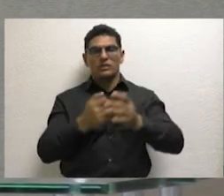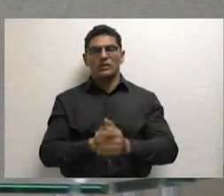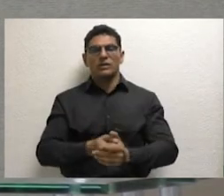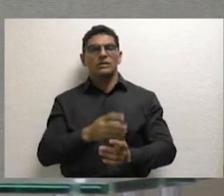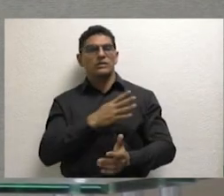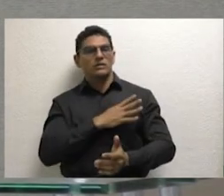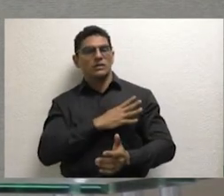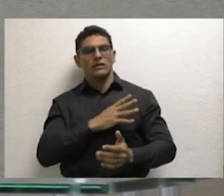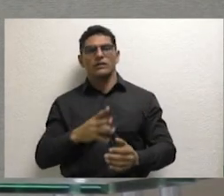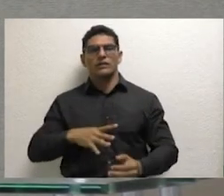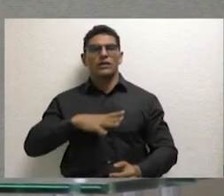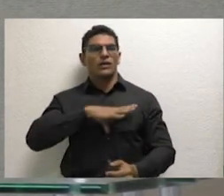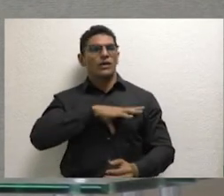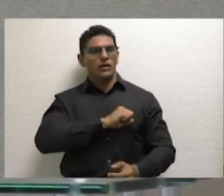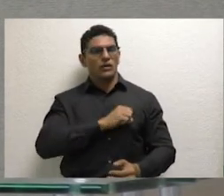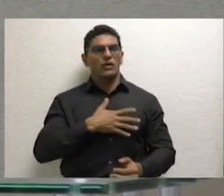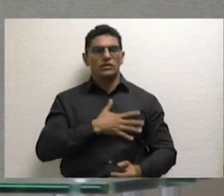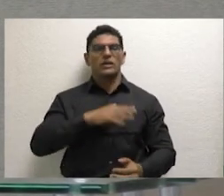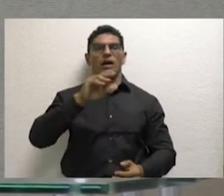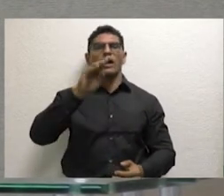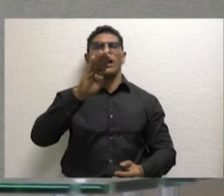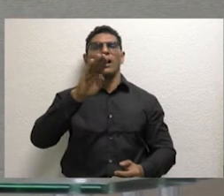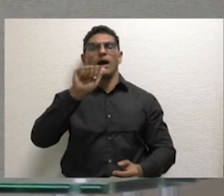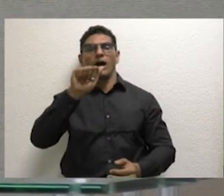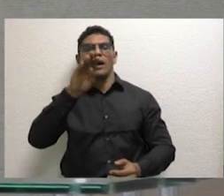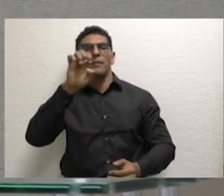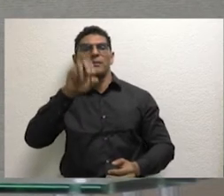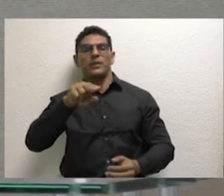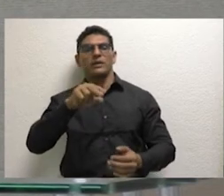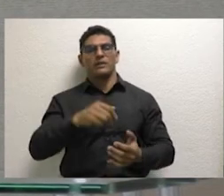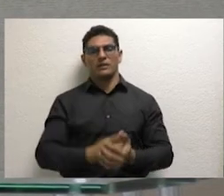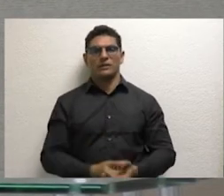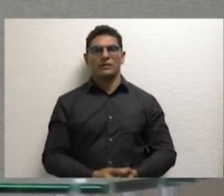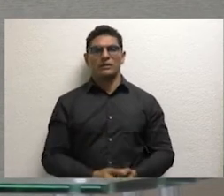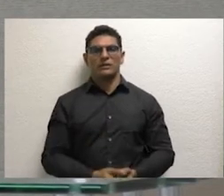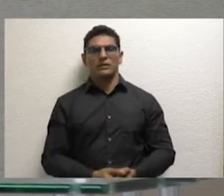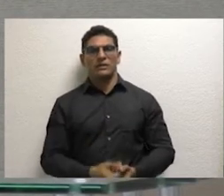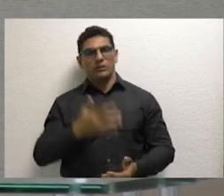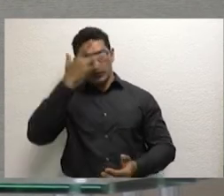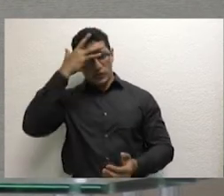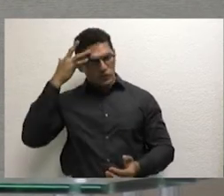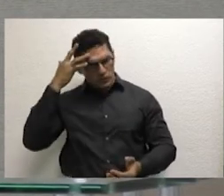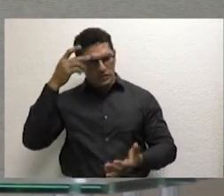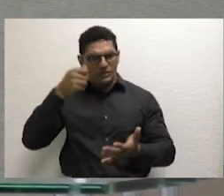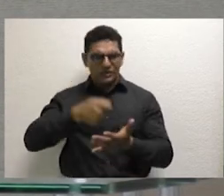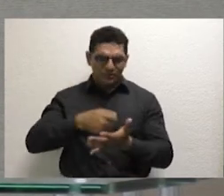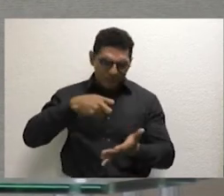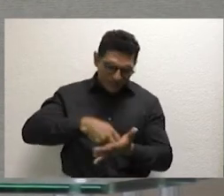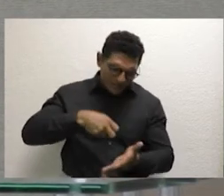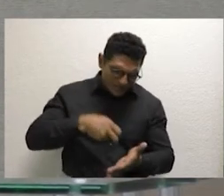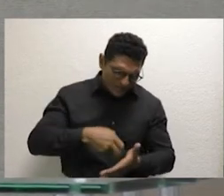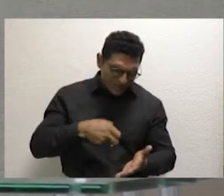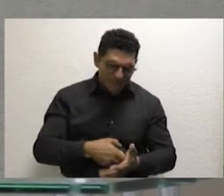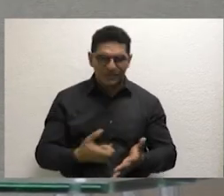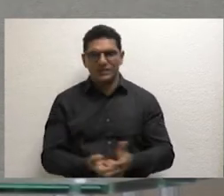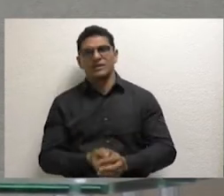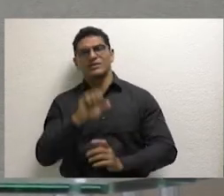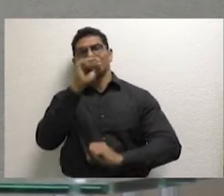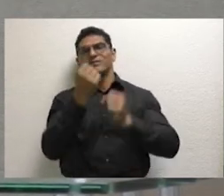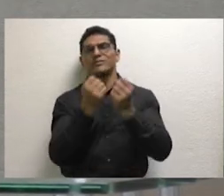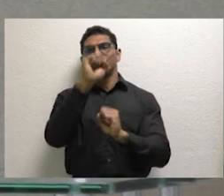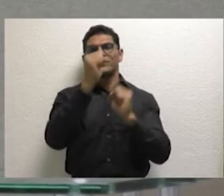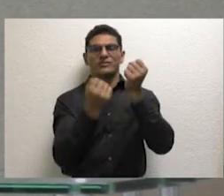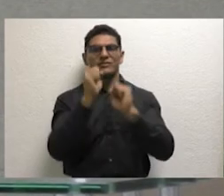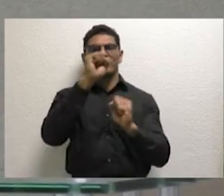gosta muito do pessoal de lá da Bini né Serafim pessoas que estão castigando o modelo Zona Franca de Manaus